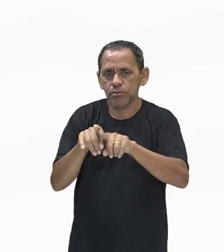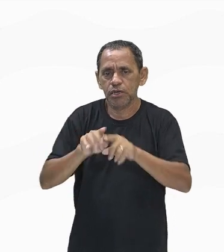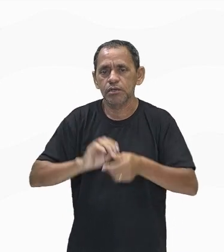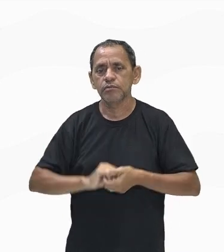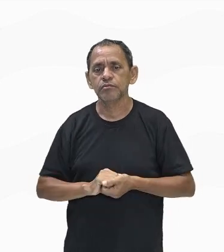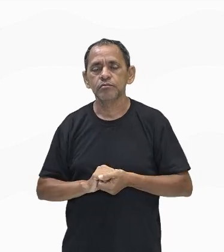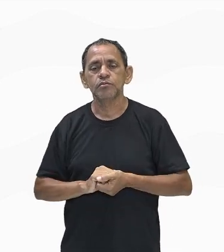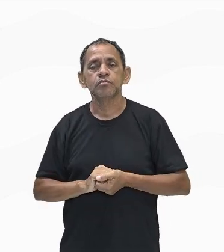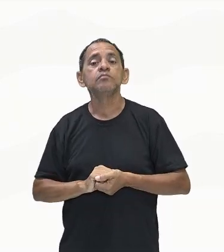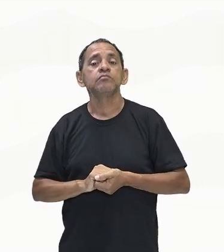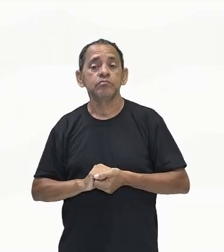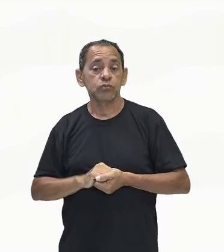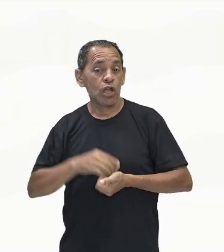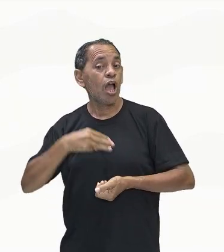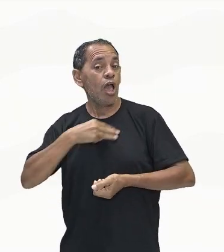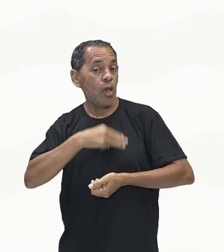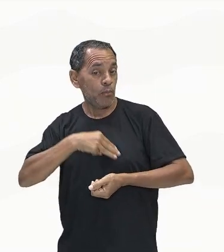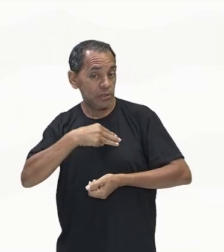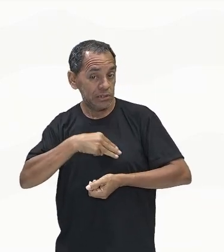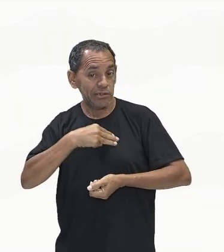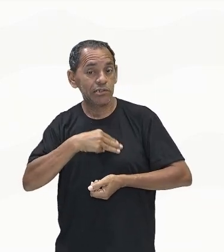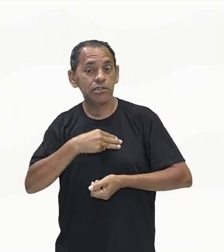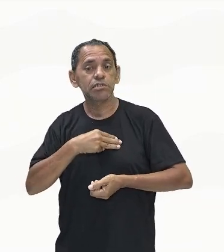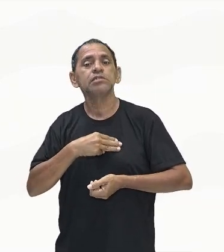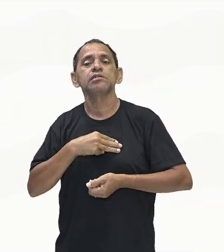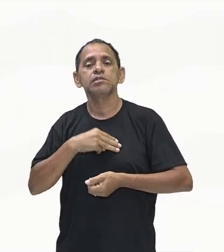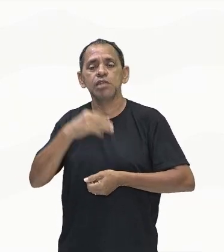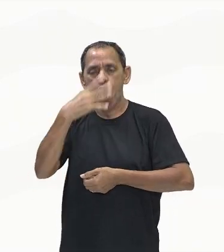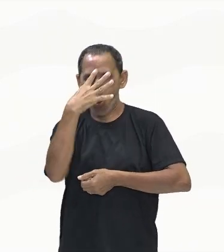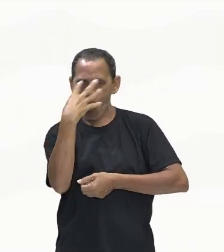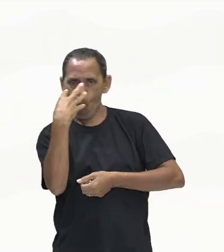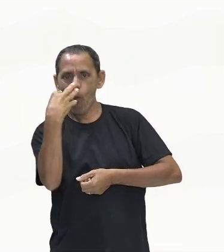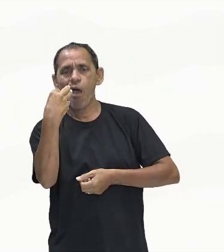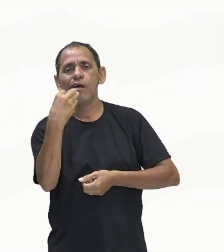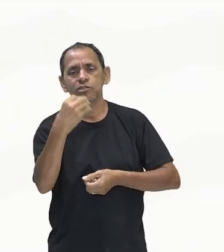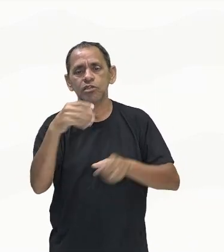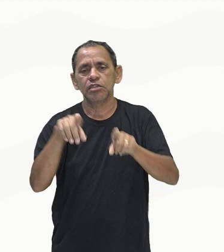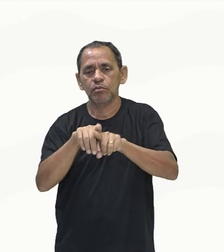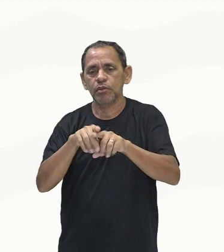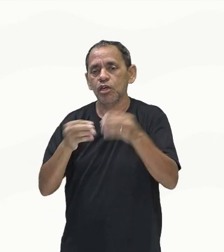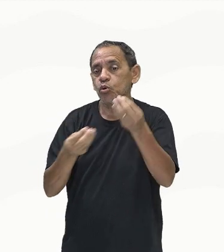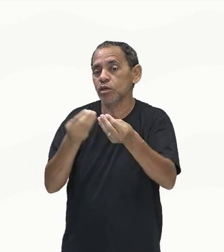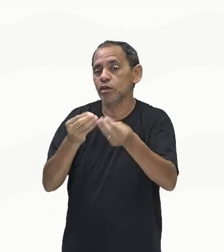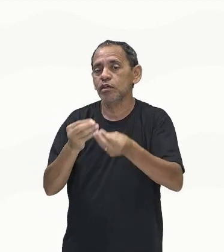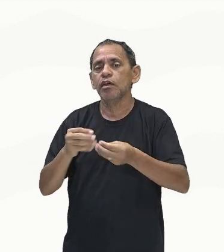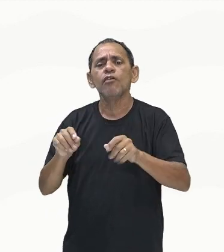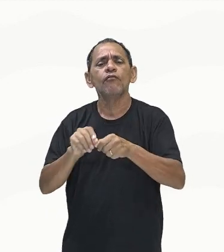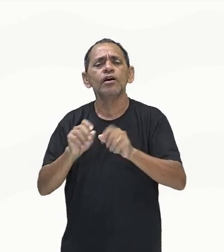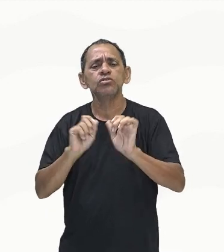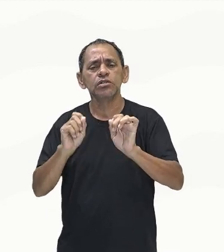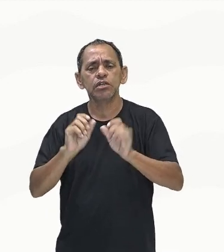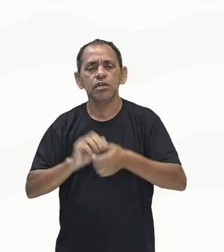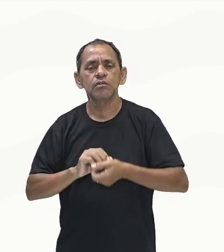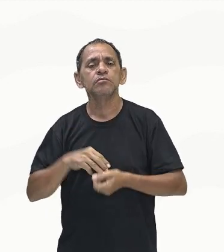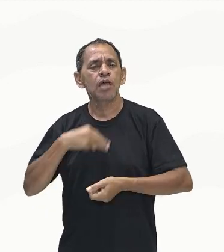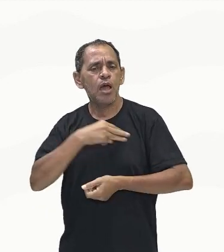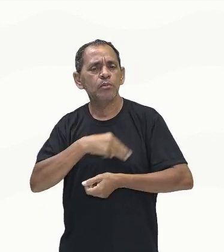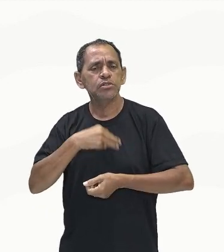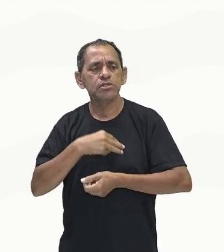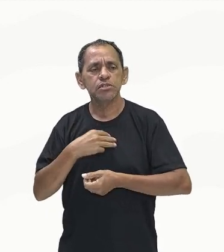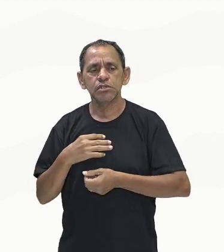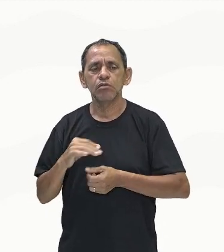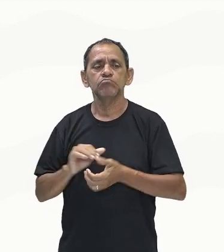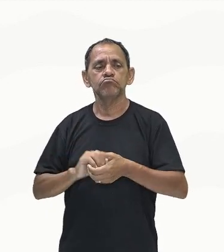missão e paixão, a perguntinha é: o que você ama fazer, né? E aí é a missão que você tem, né? Com paixão, missão